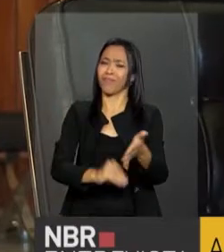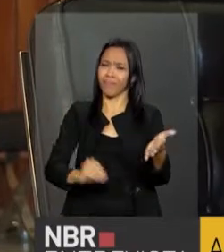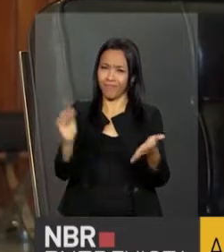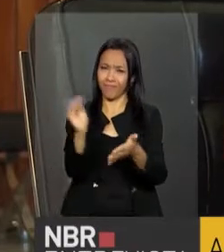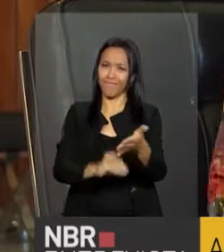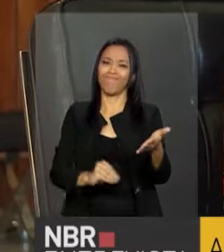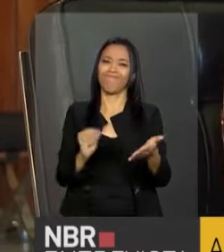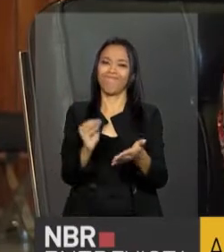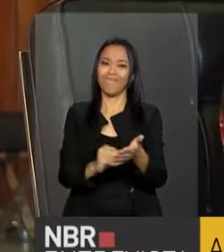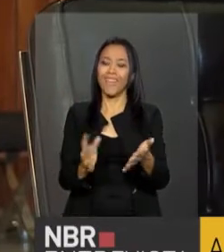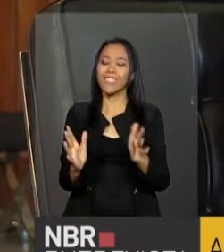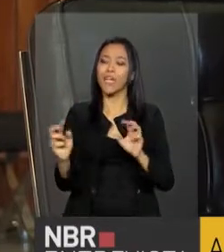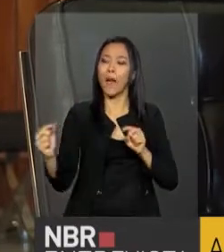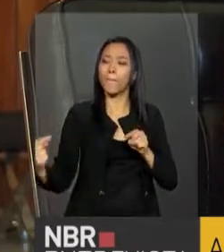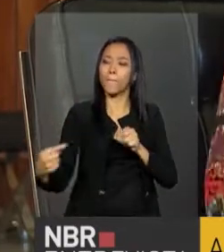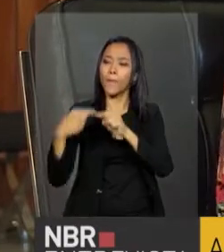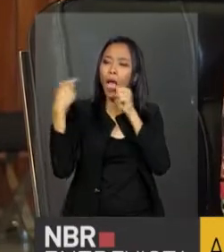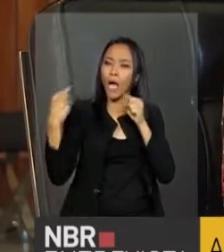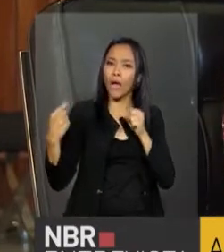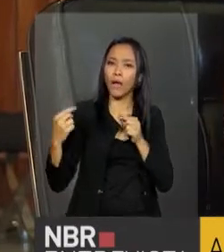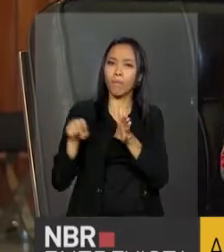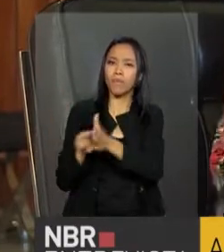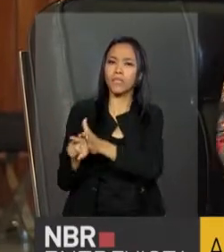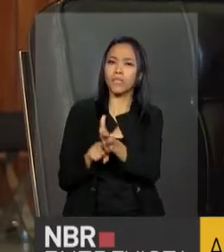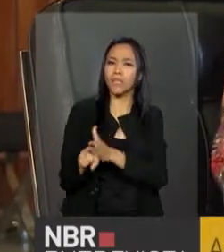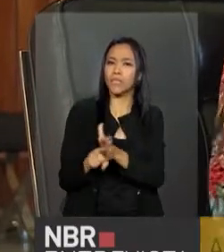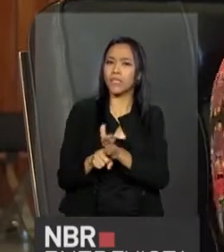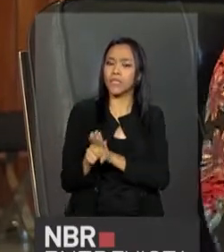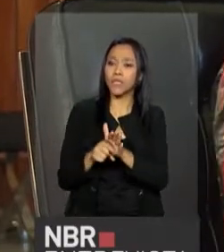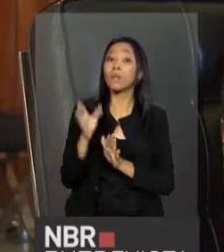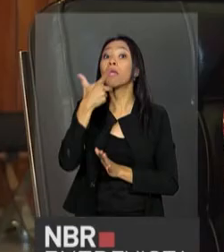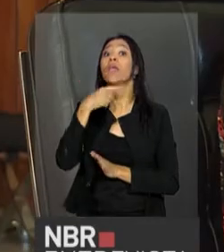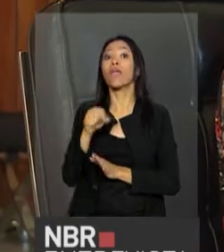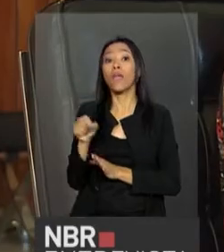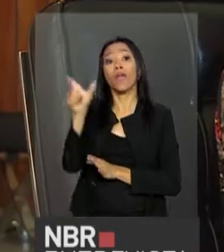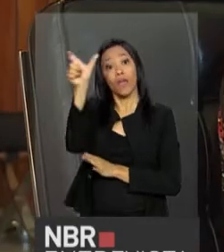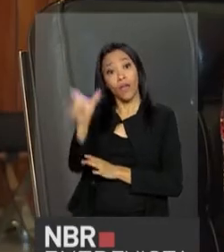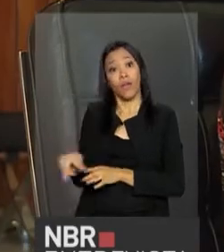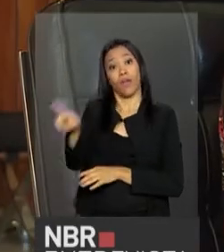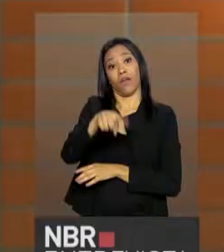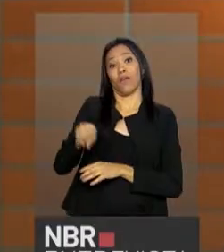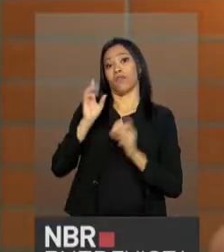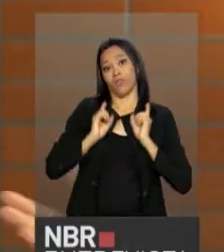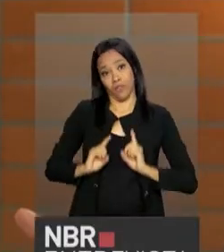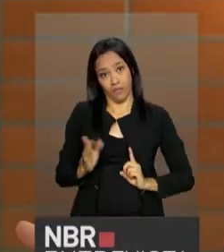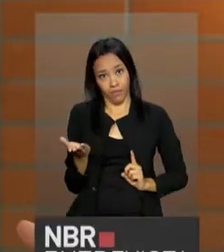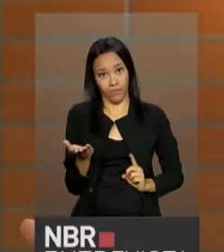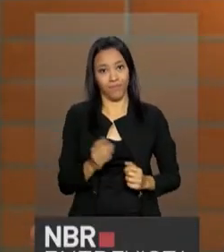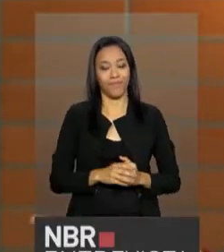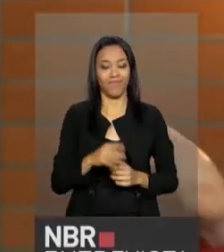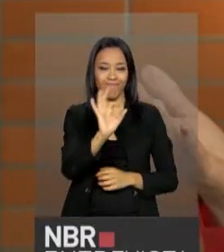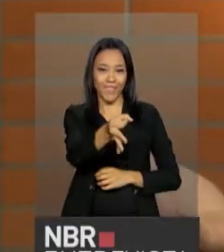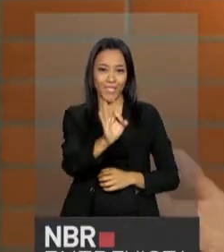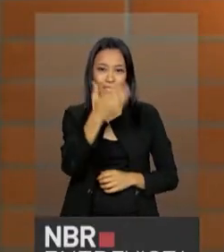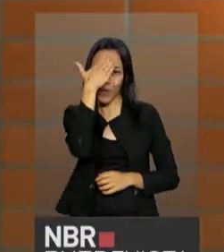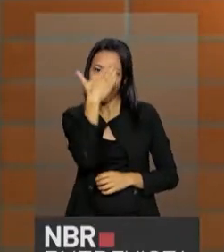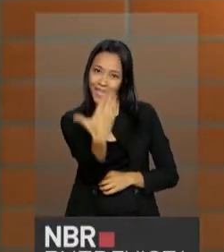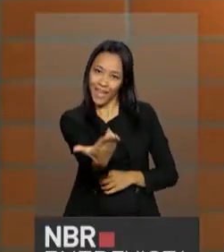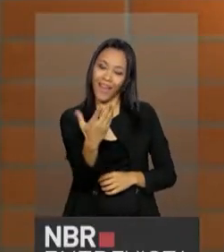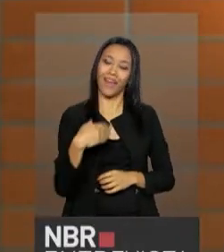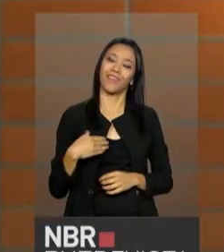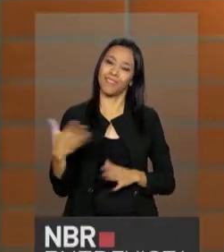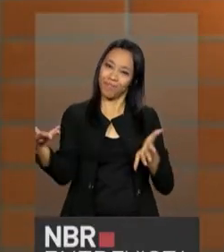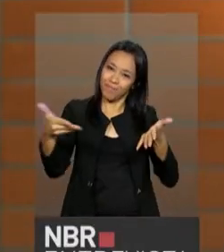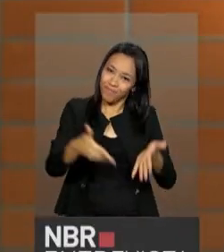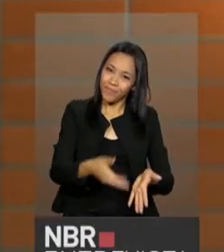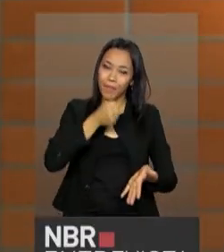esse feedback essa pesquisa com os usuários desses recursos. Tá certo professora, muito obrigada então pela